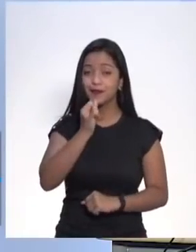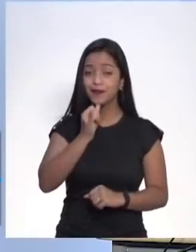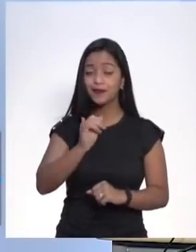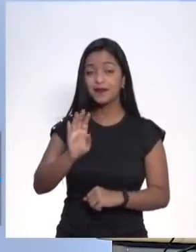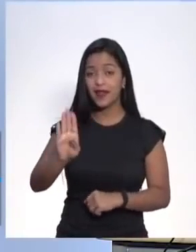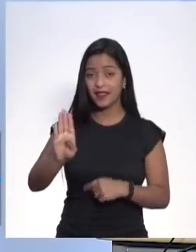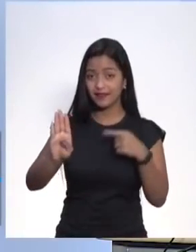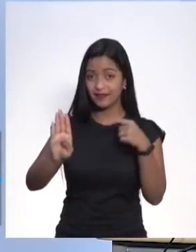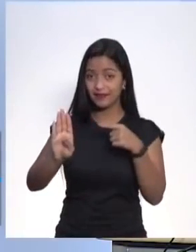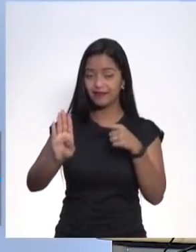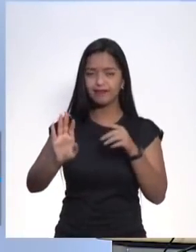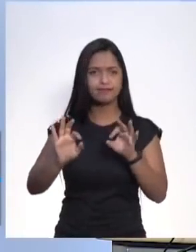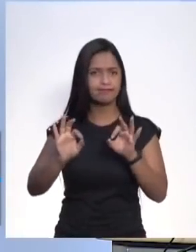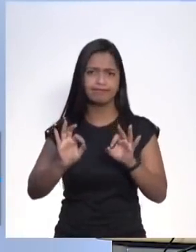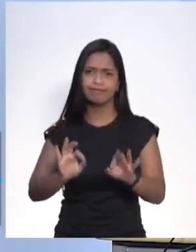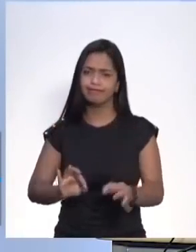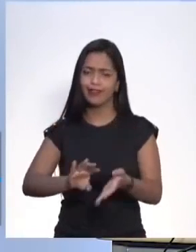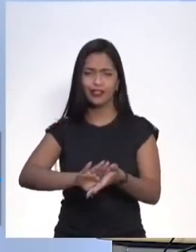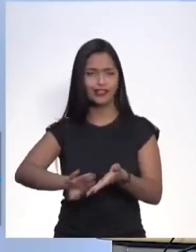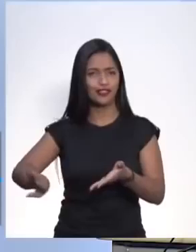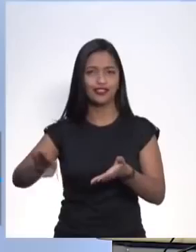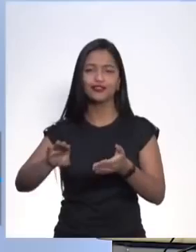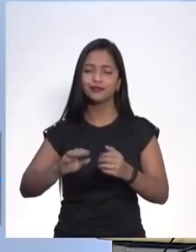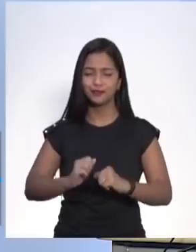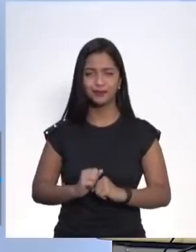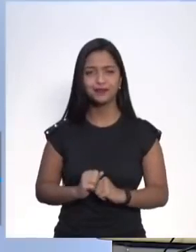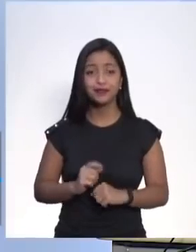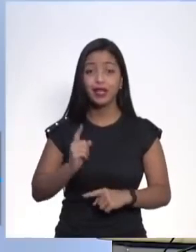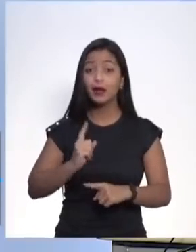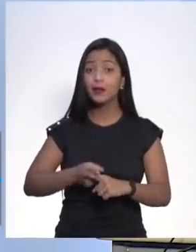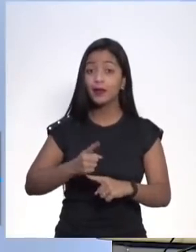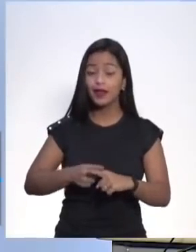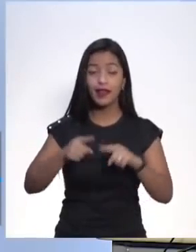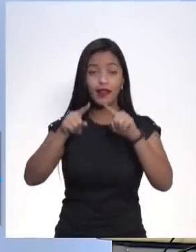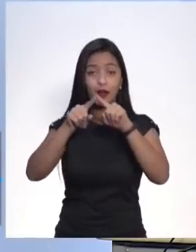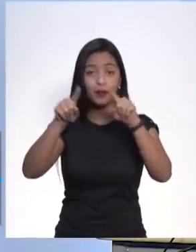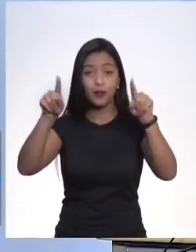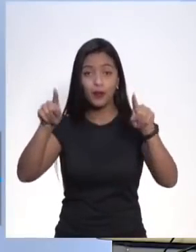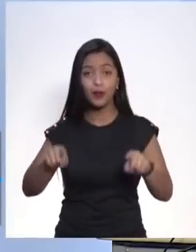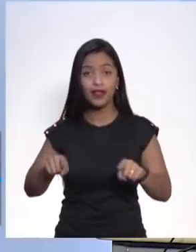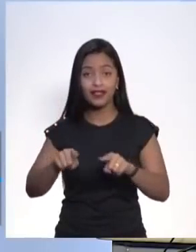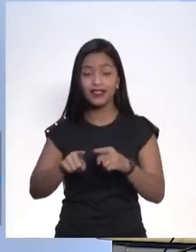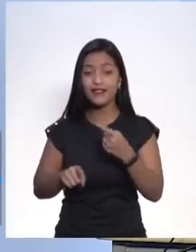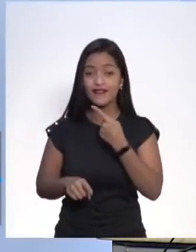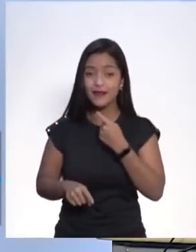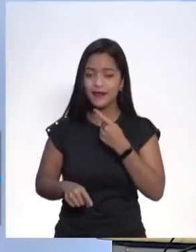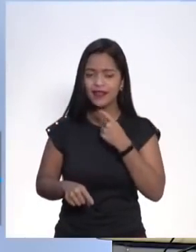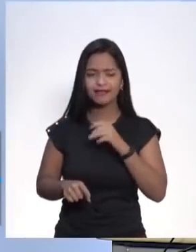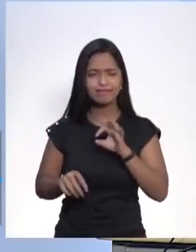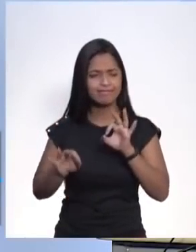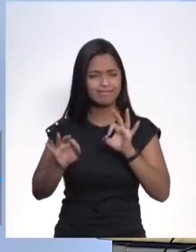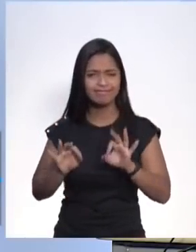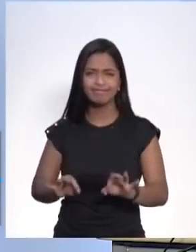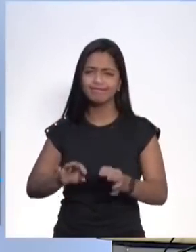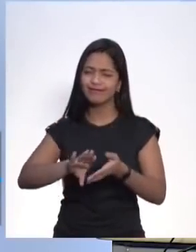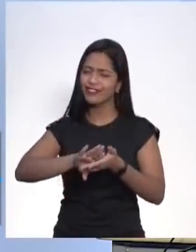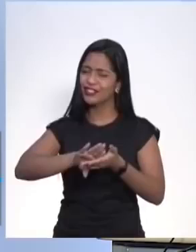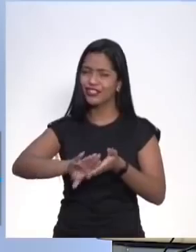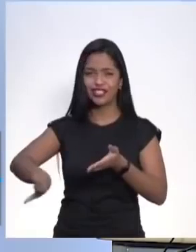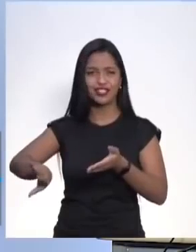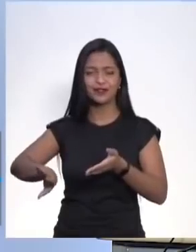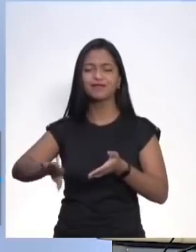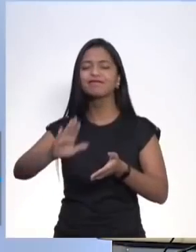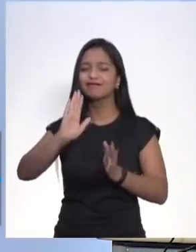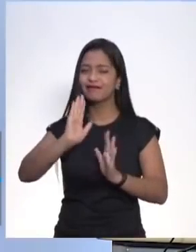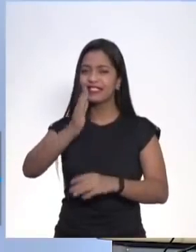eu posso com certeza descartar, que esse quadrado aí em vermelho, esse quadrilátero, eu posso descartar. Eu posso